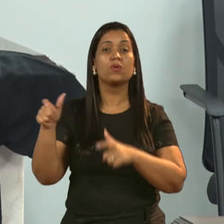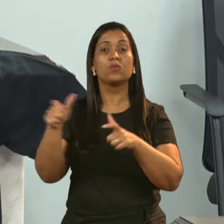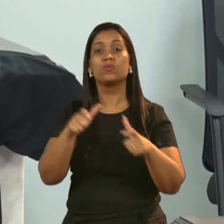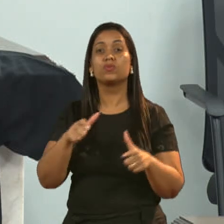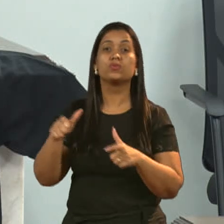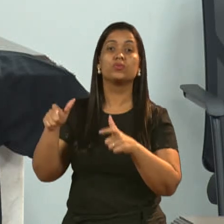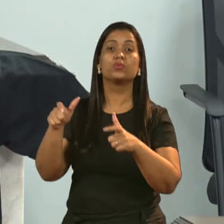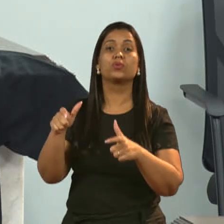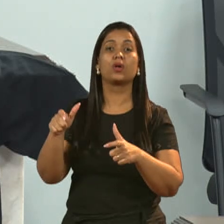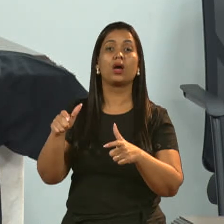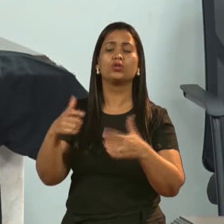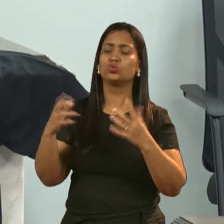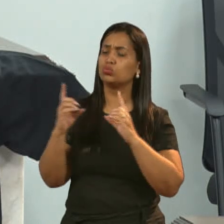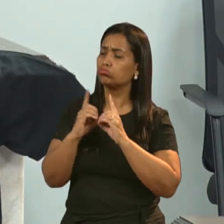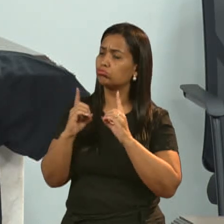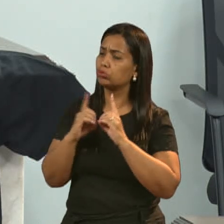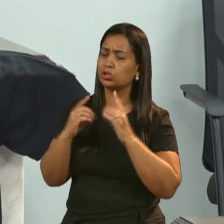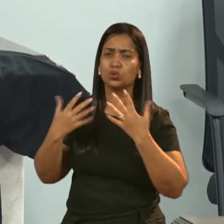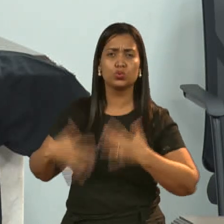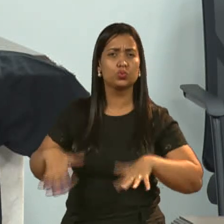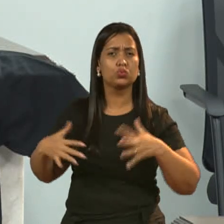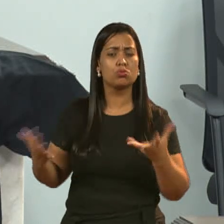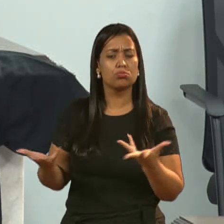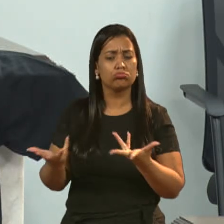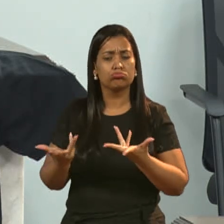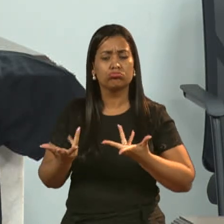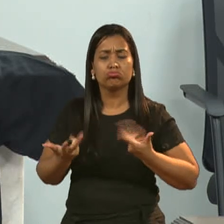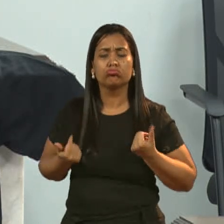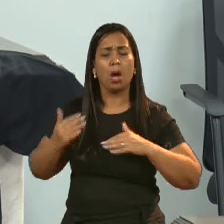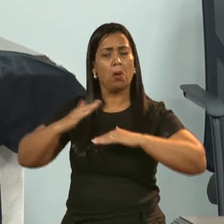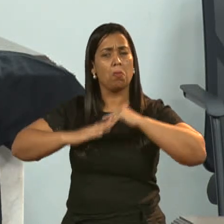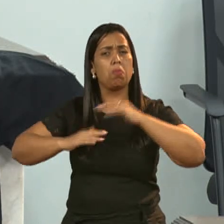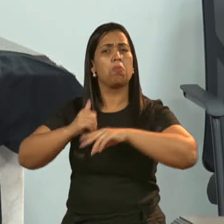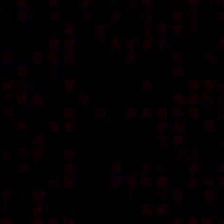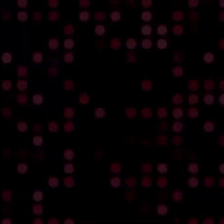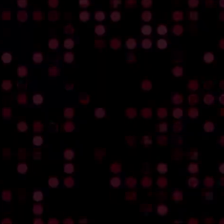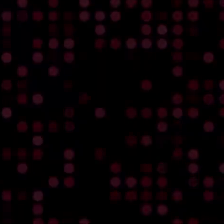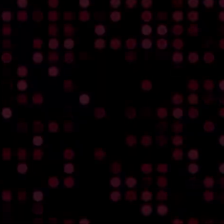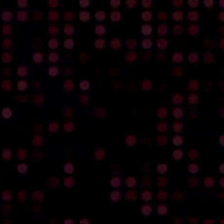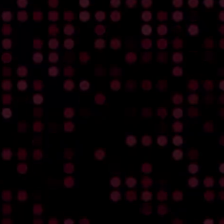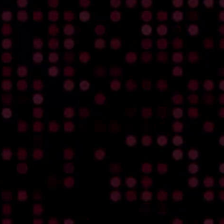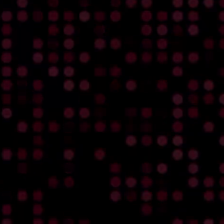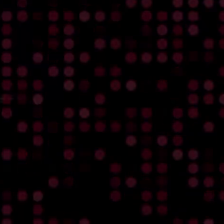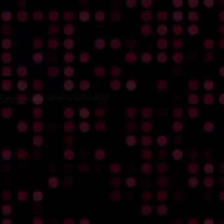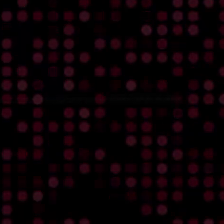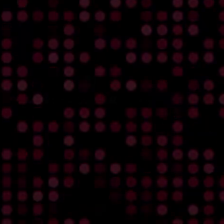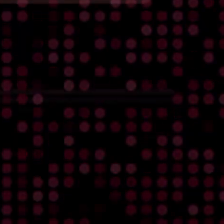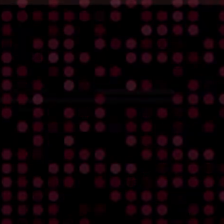eu nunca vi um atendimento com tanta qualidade e com tanto profissionalismo. Muito obrigada.